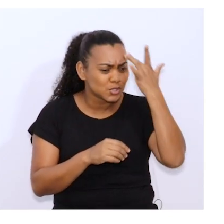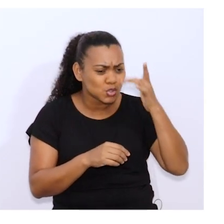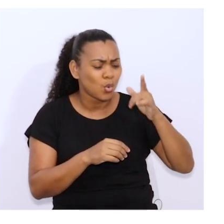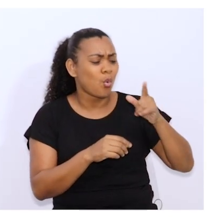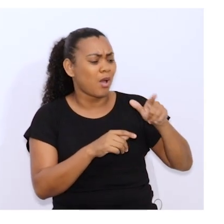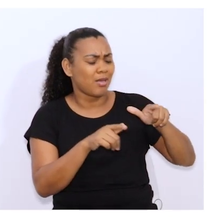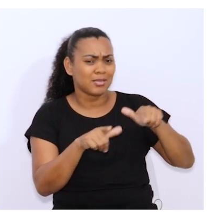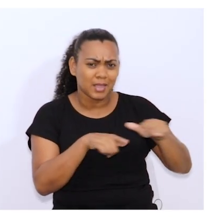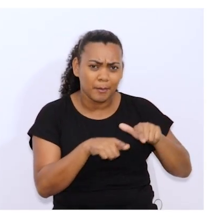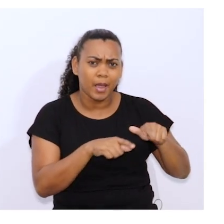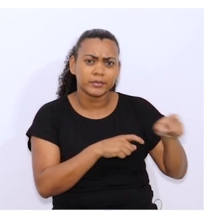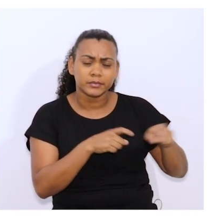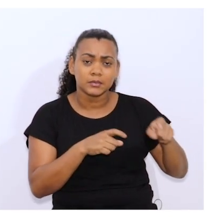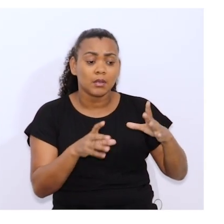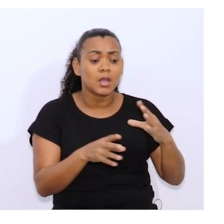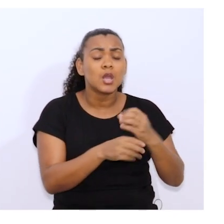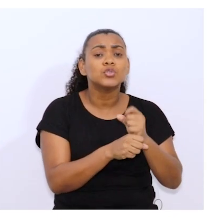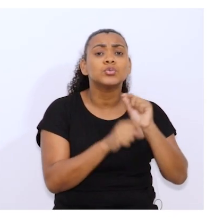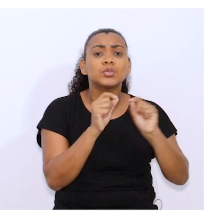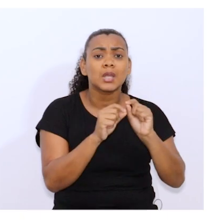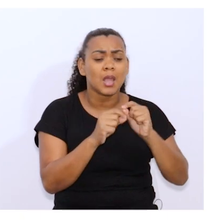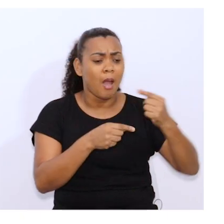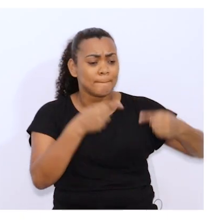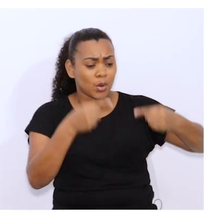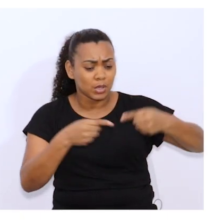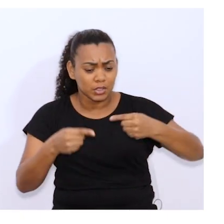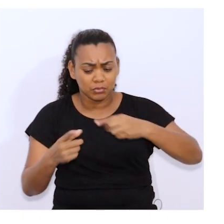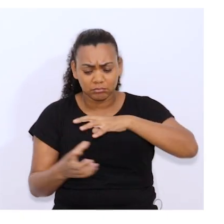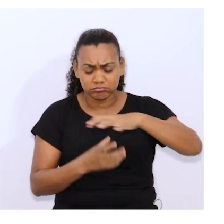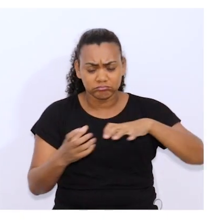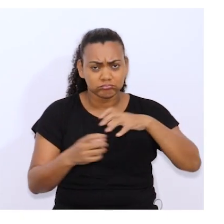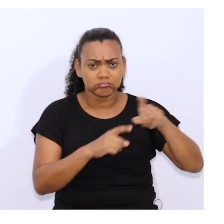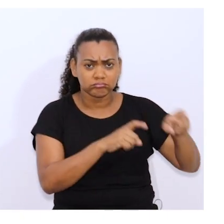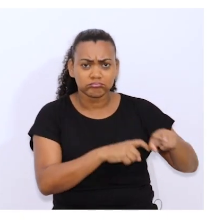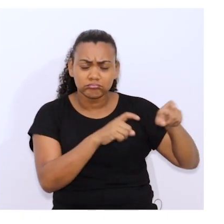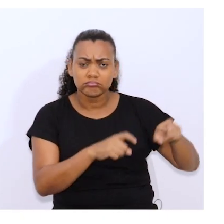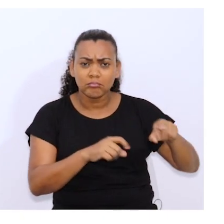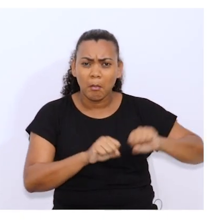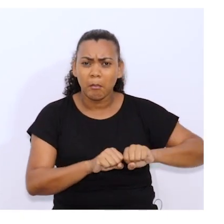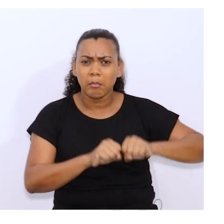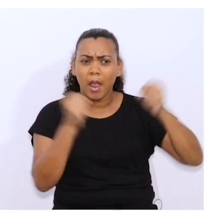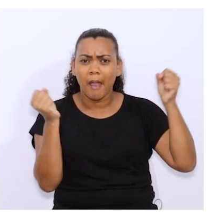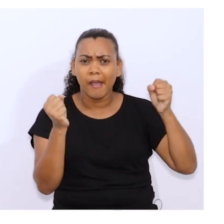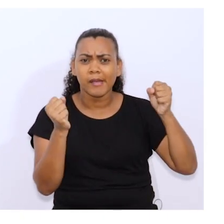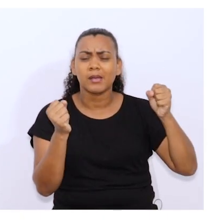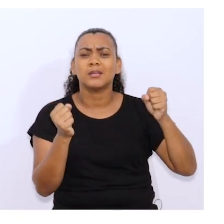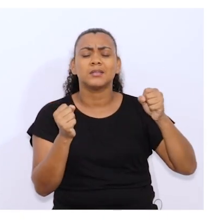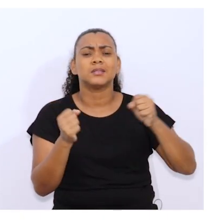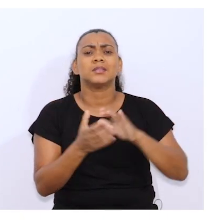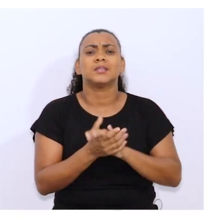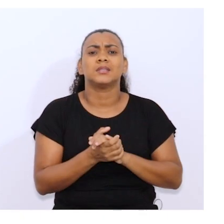trabalhadores rurais. Em resumo, a política de reforma agrária visa romper com a